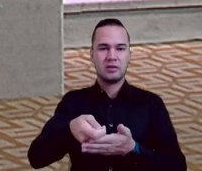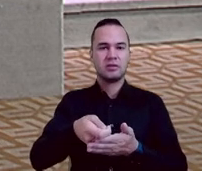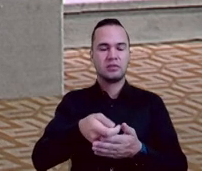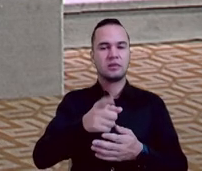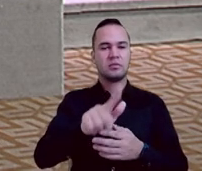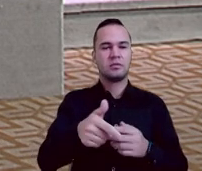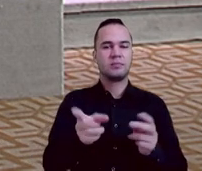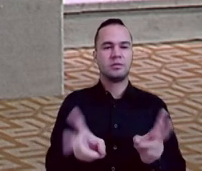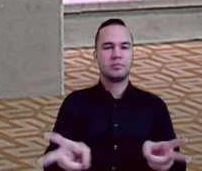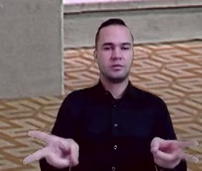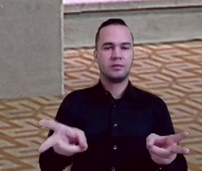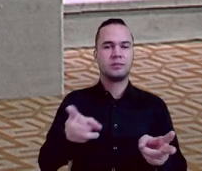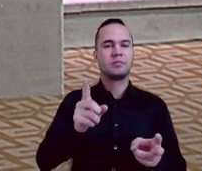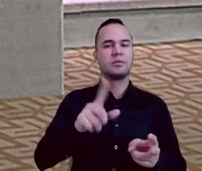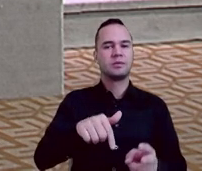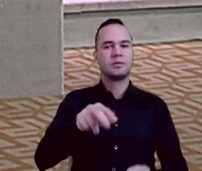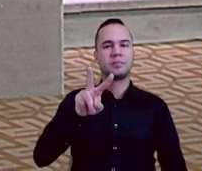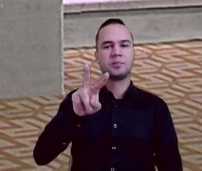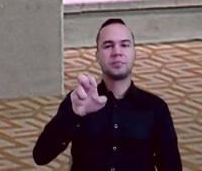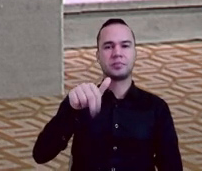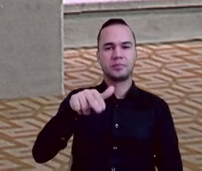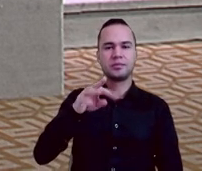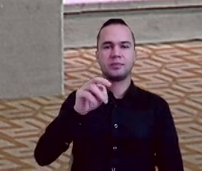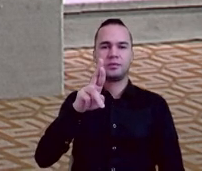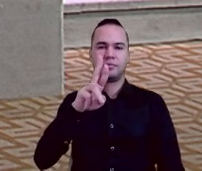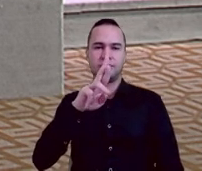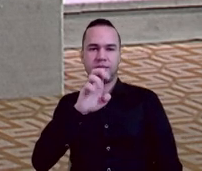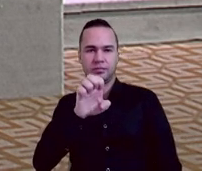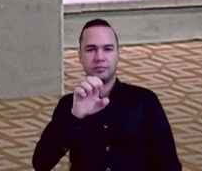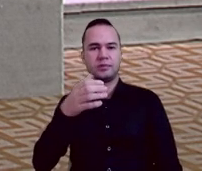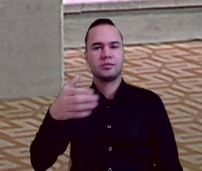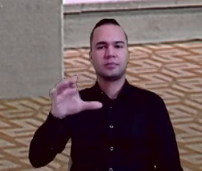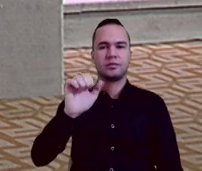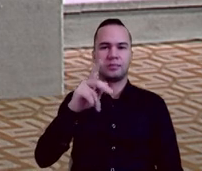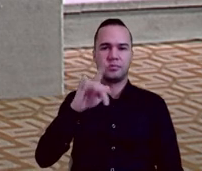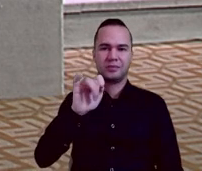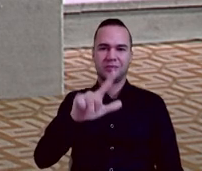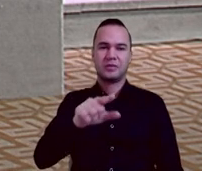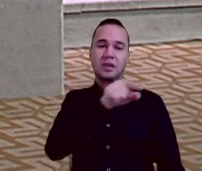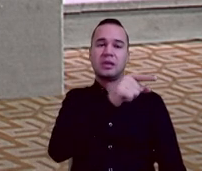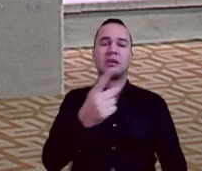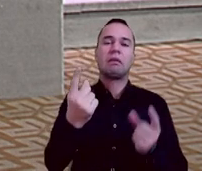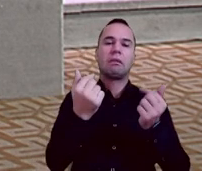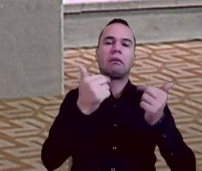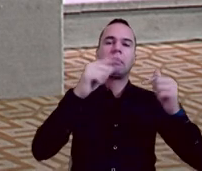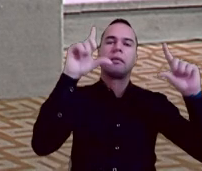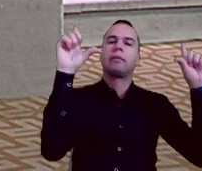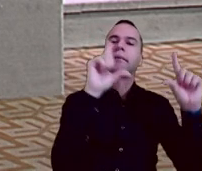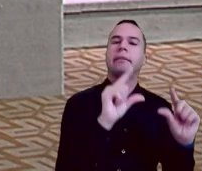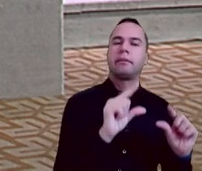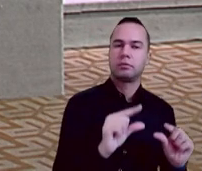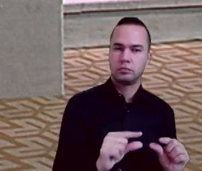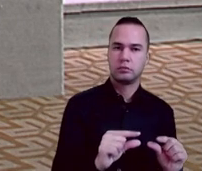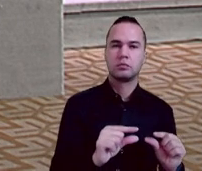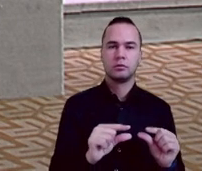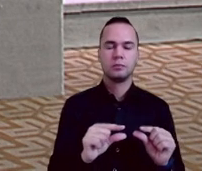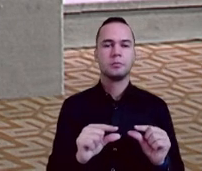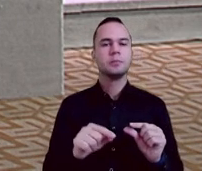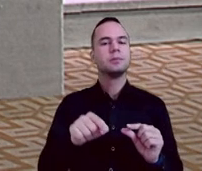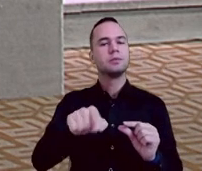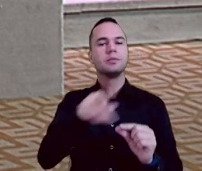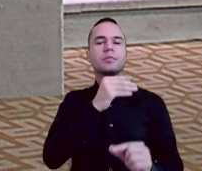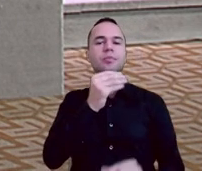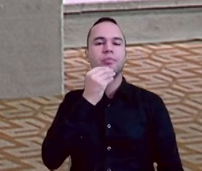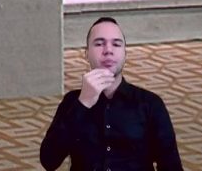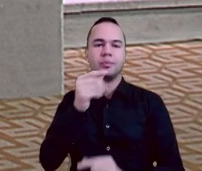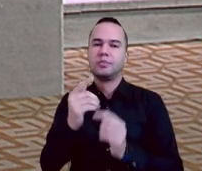investindo no momento de maior baixa no setor né um momento onde o curso de oportunidade é